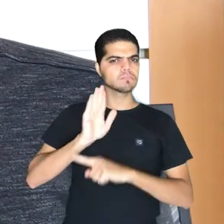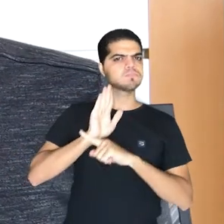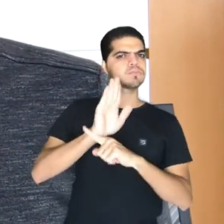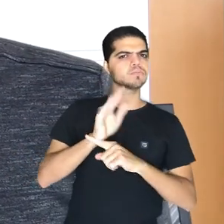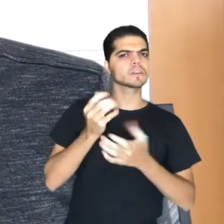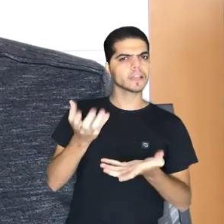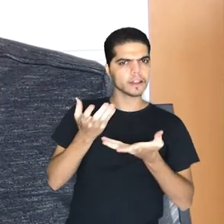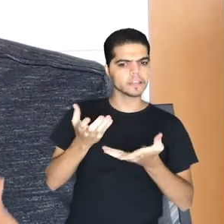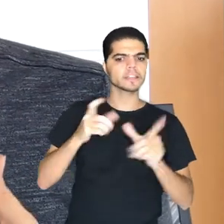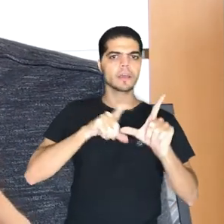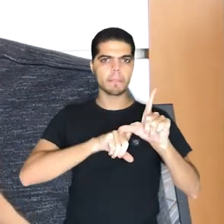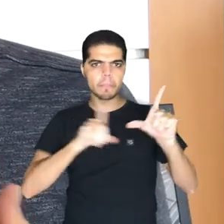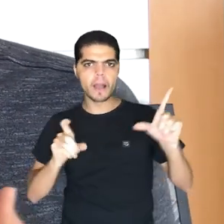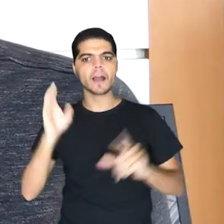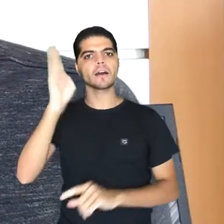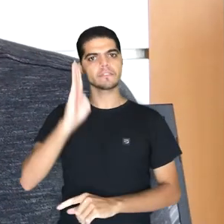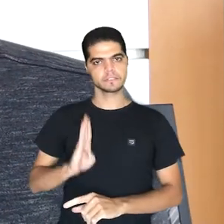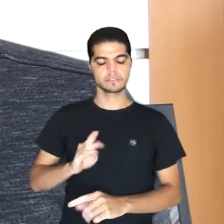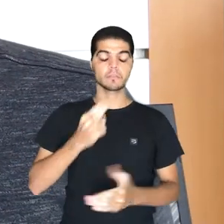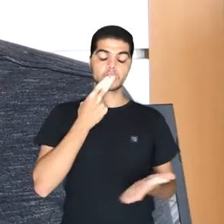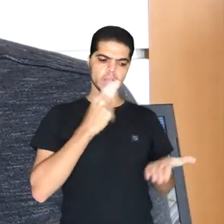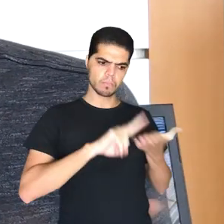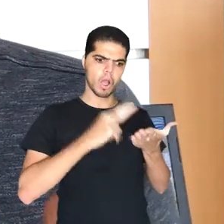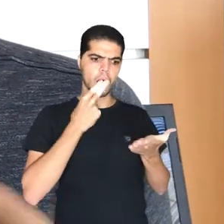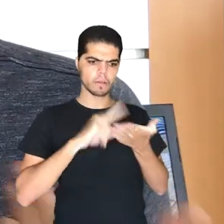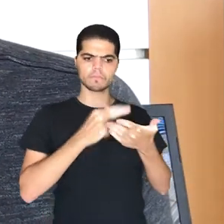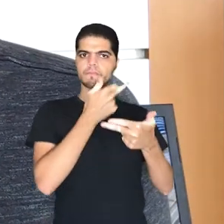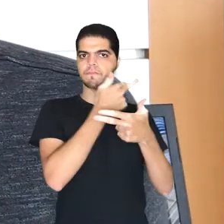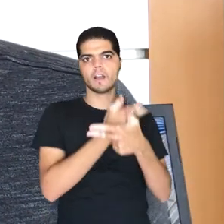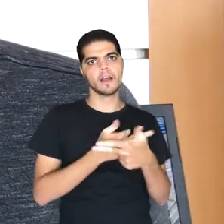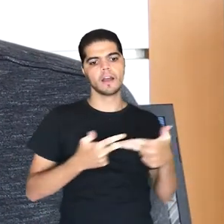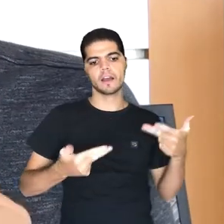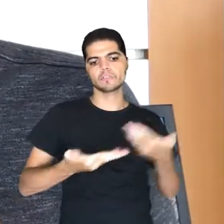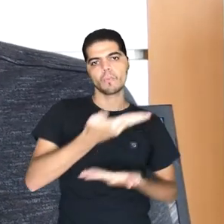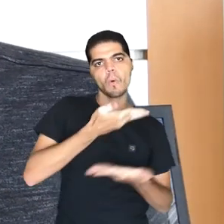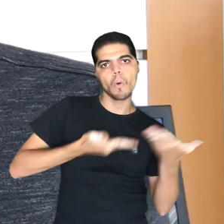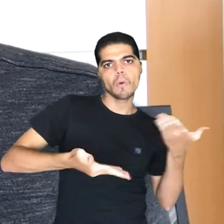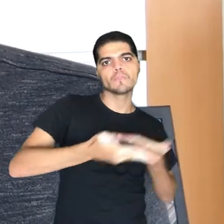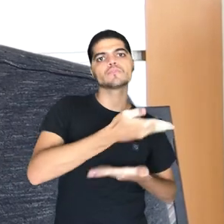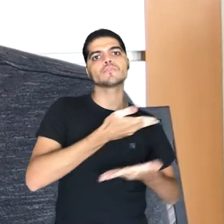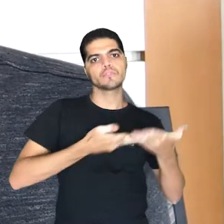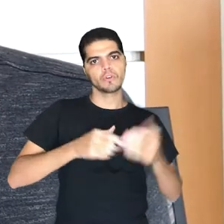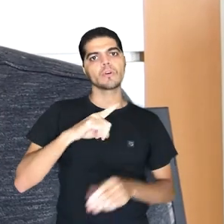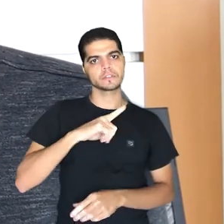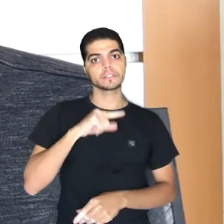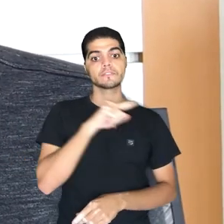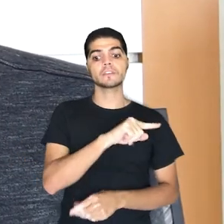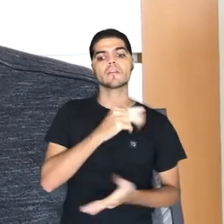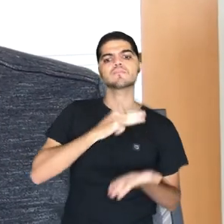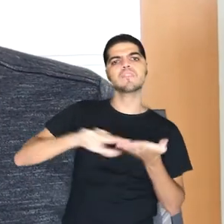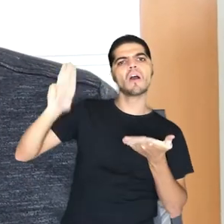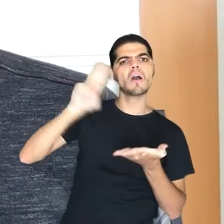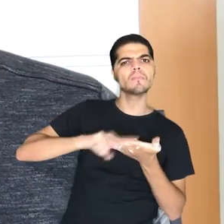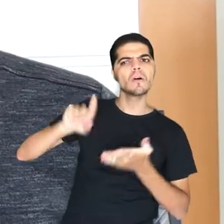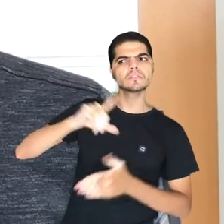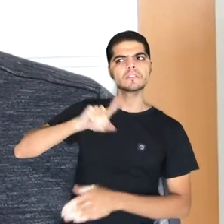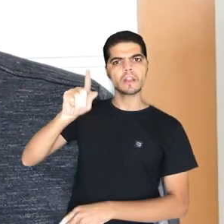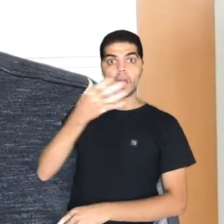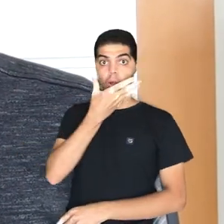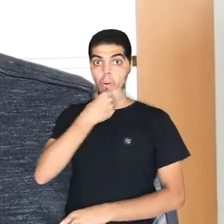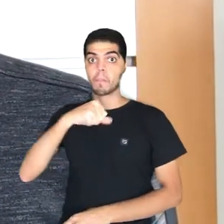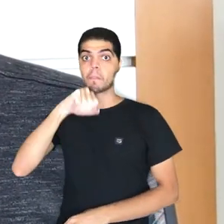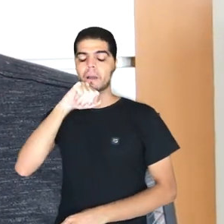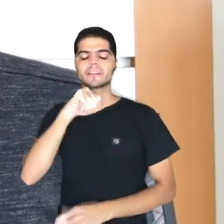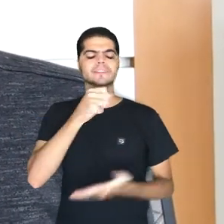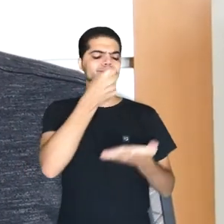Brasil, e isso pode ser visto por várias cartas que ela trocou com outras pessoas. Em correspondência com o pai dela, por exemplo, a Leopoldina manifesta